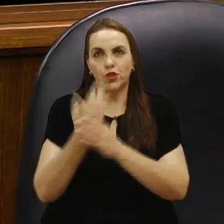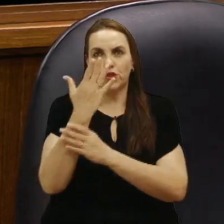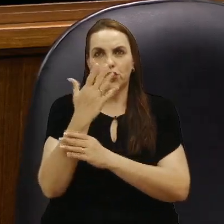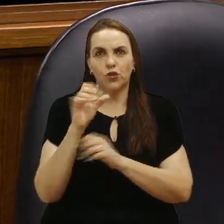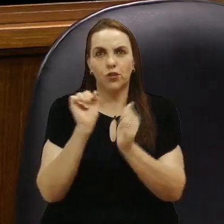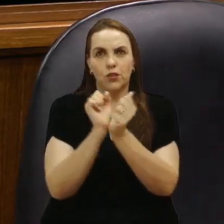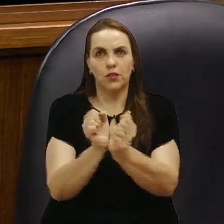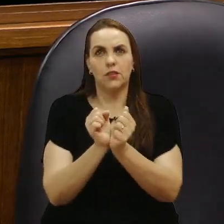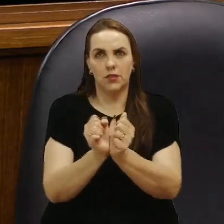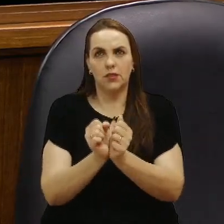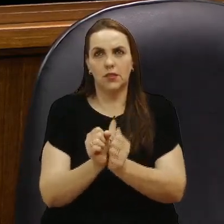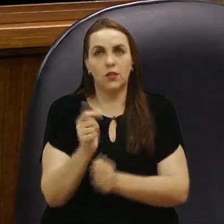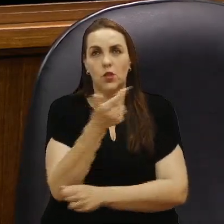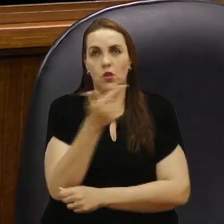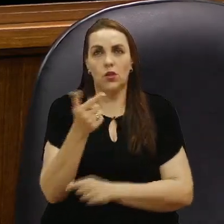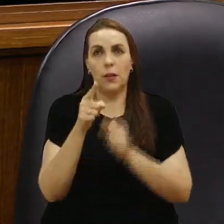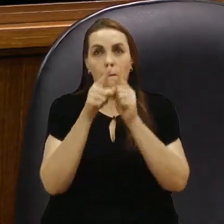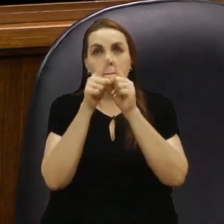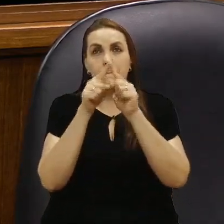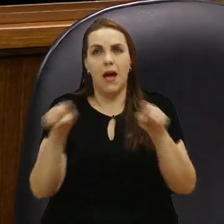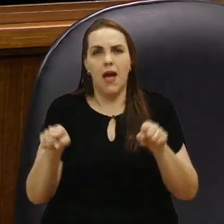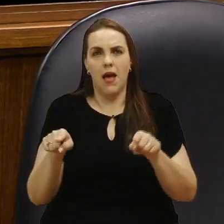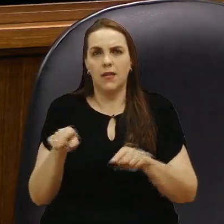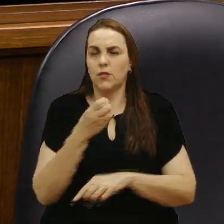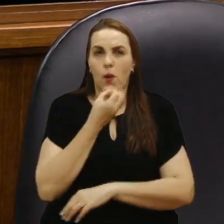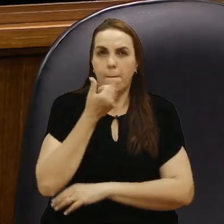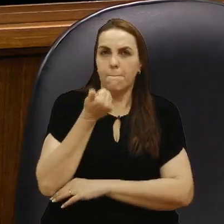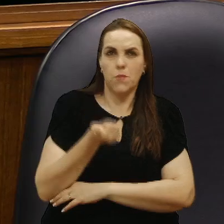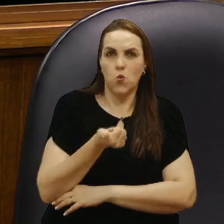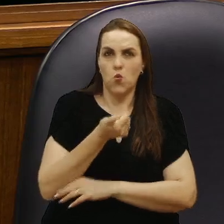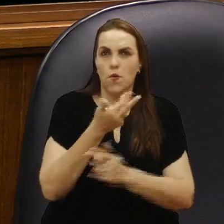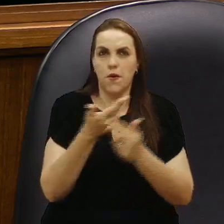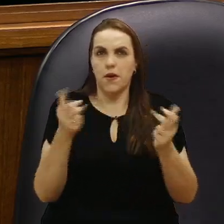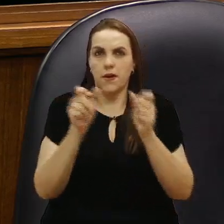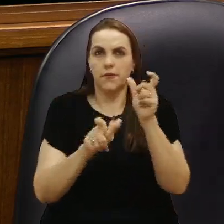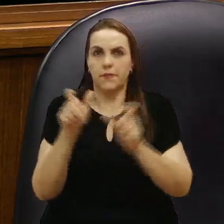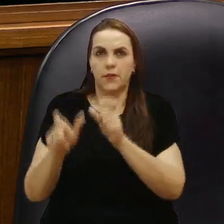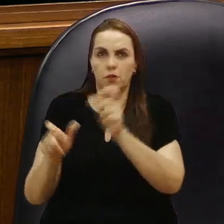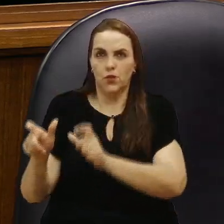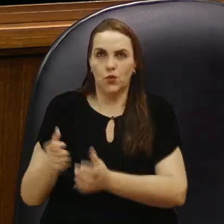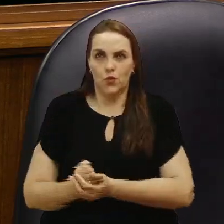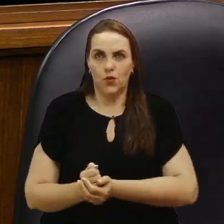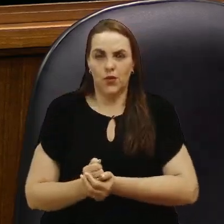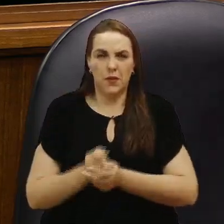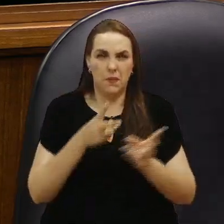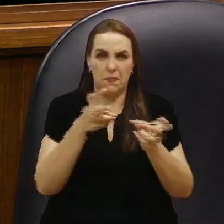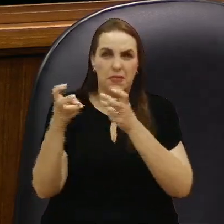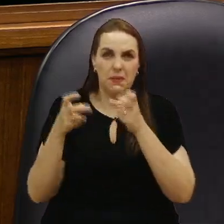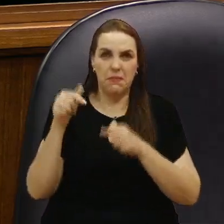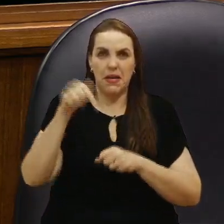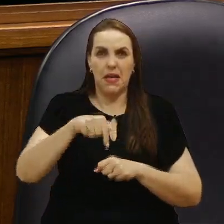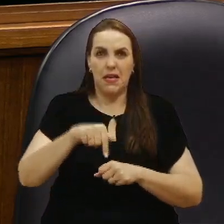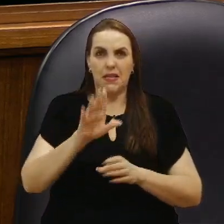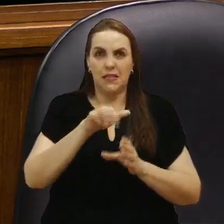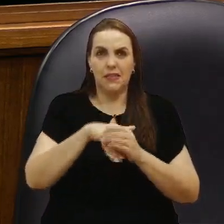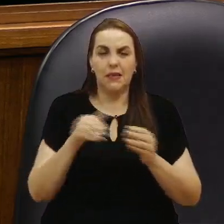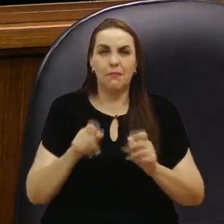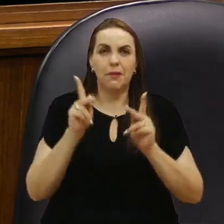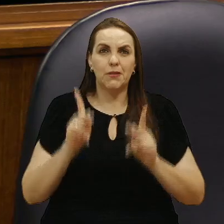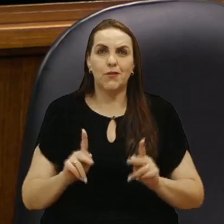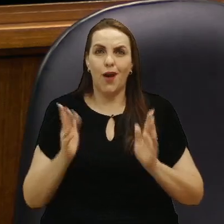Então não tem mas. Ela não foi boa para alguém. E vê que aqui dentro tem gente que